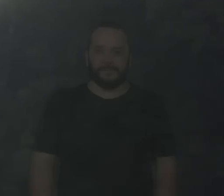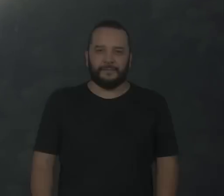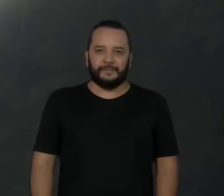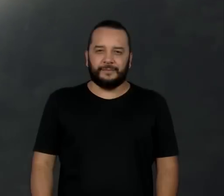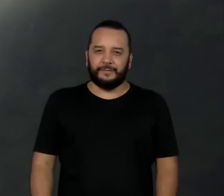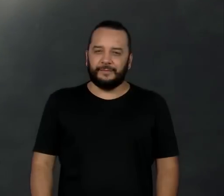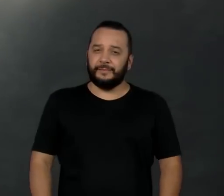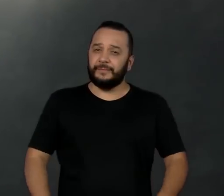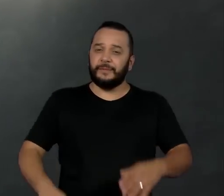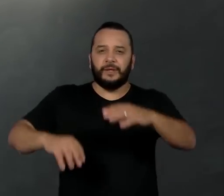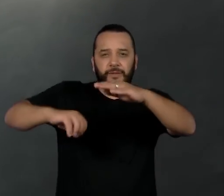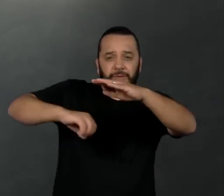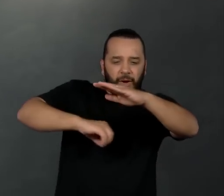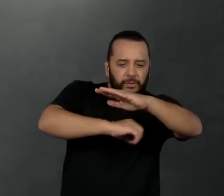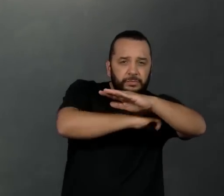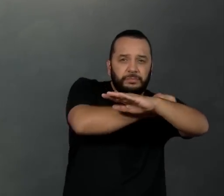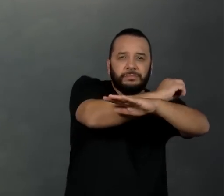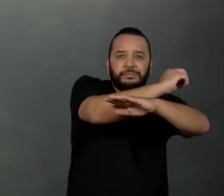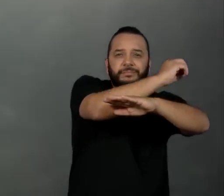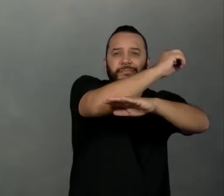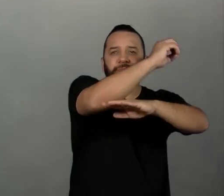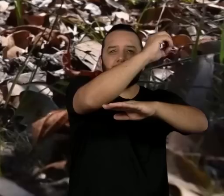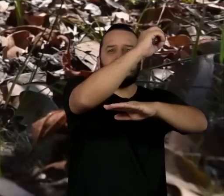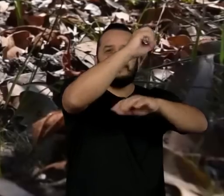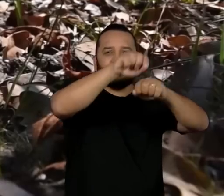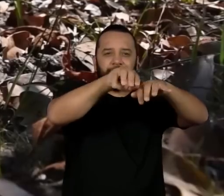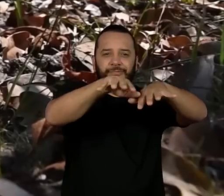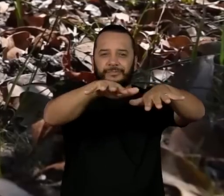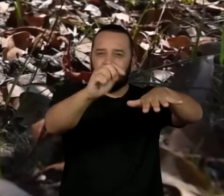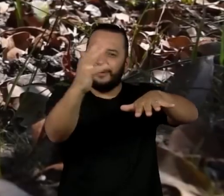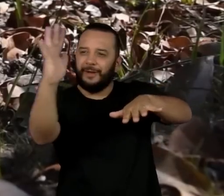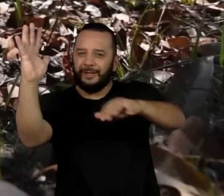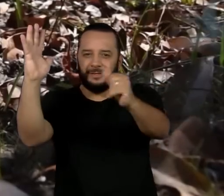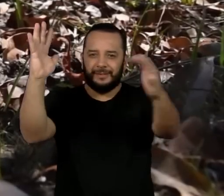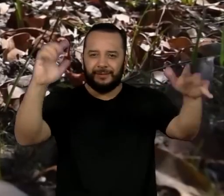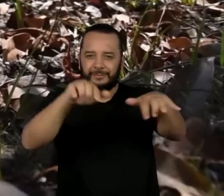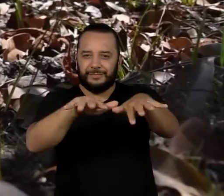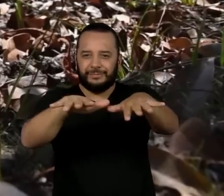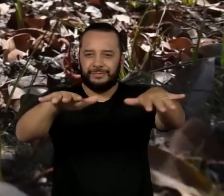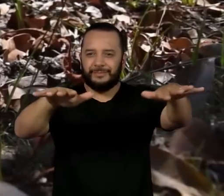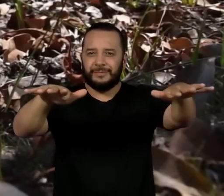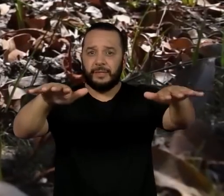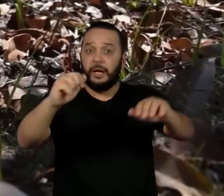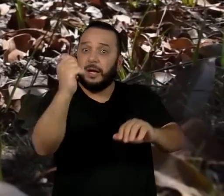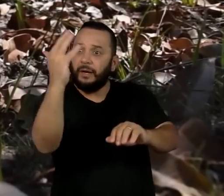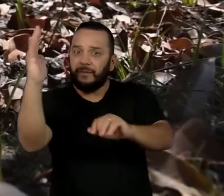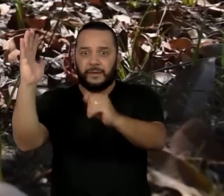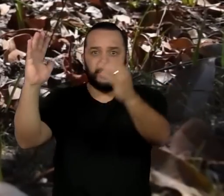O sol acordando a floresta. A floresta multiplicando a vida.